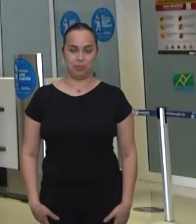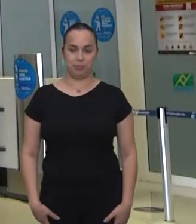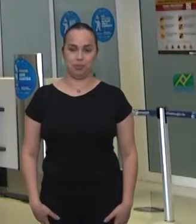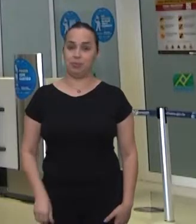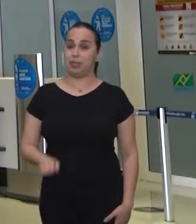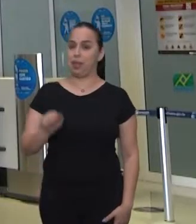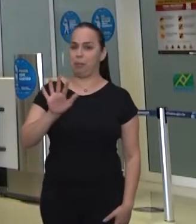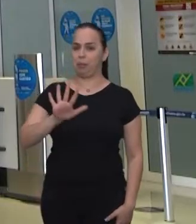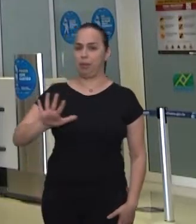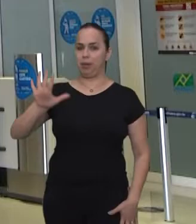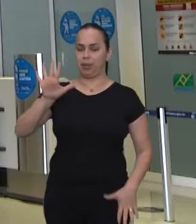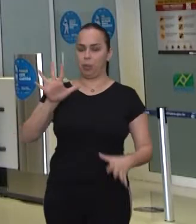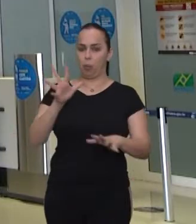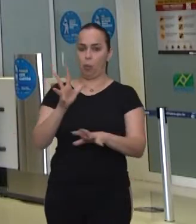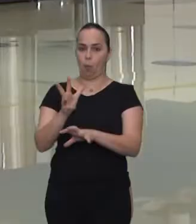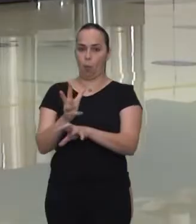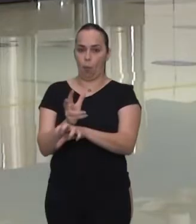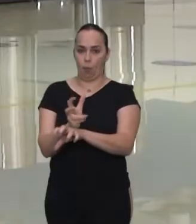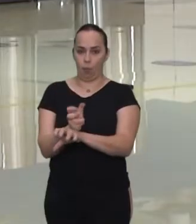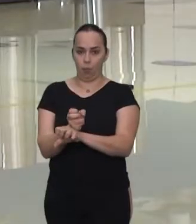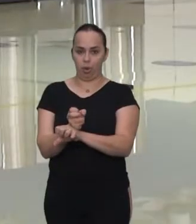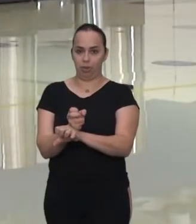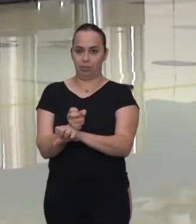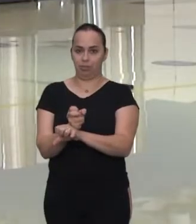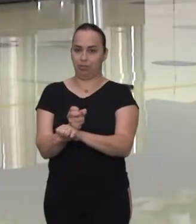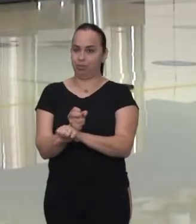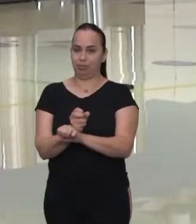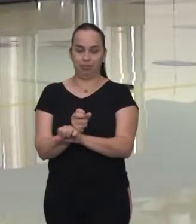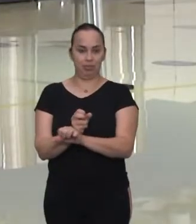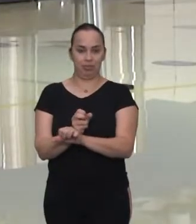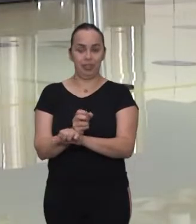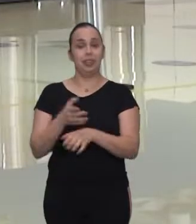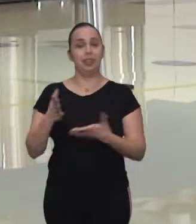o e menos imagens assim ó